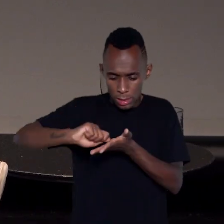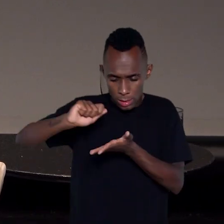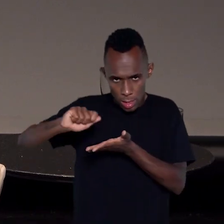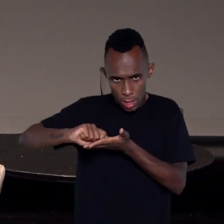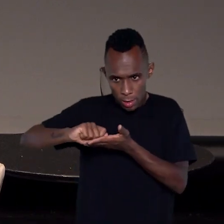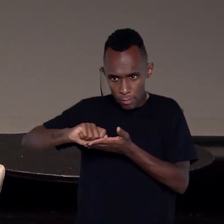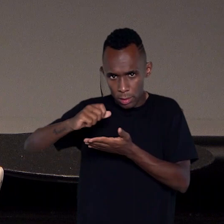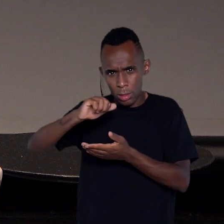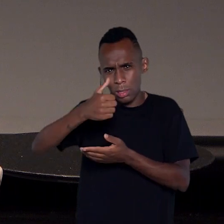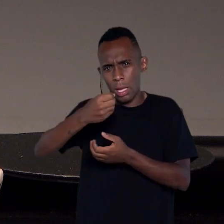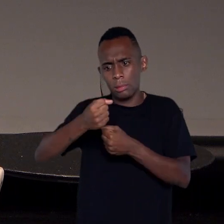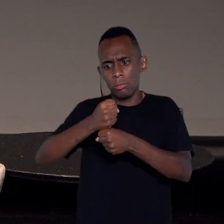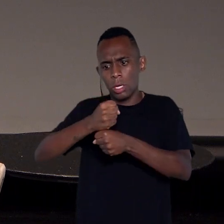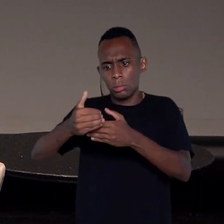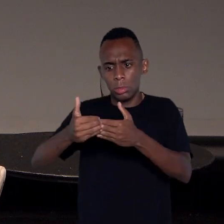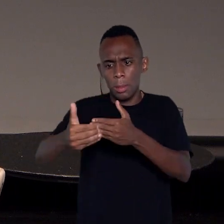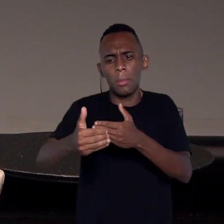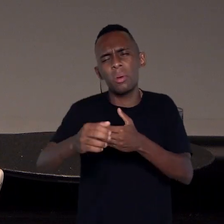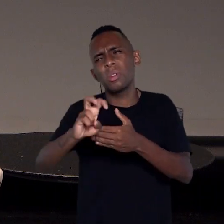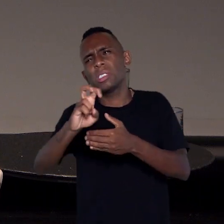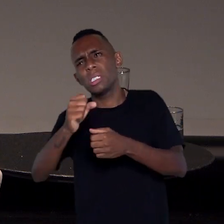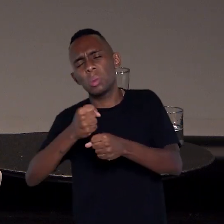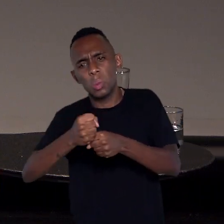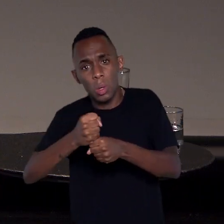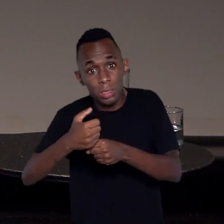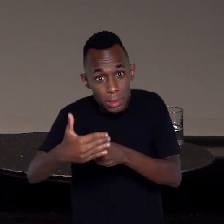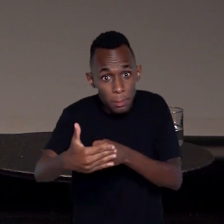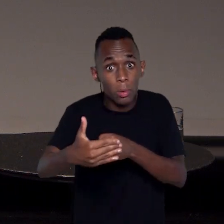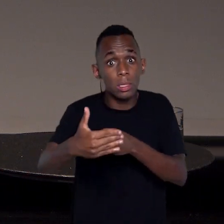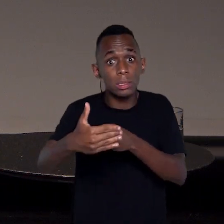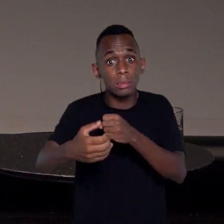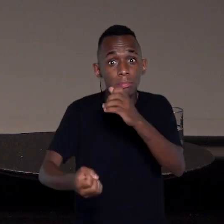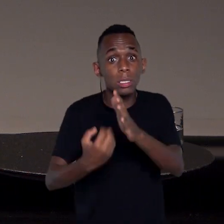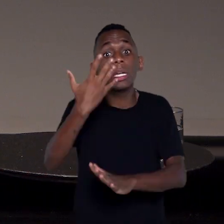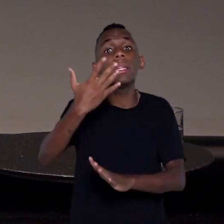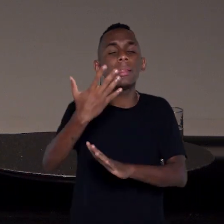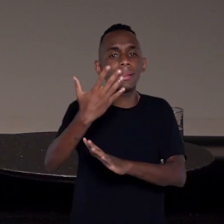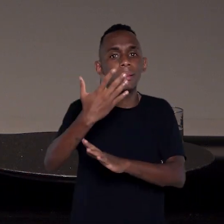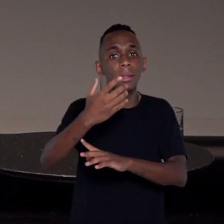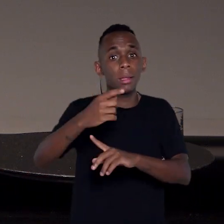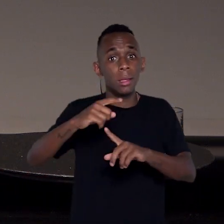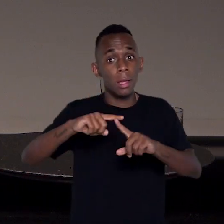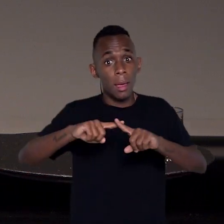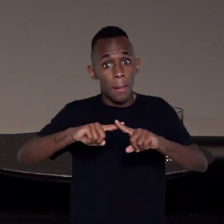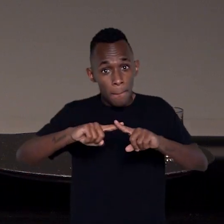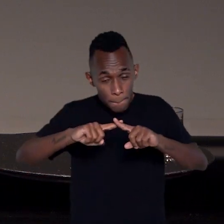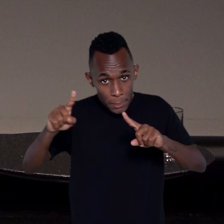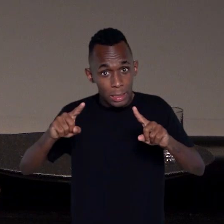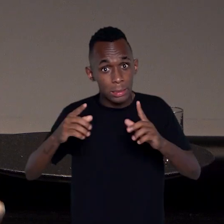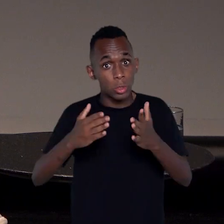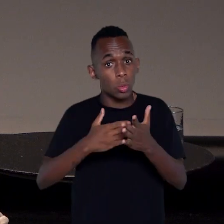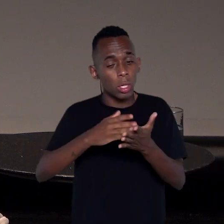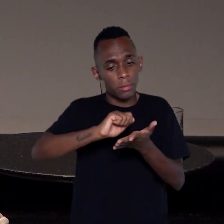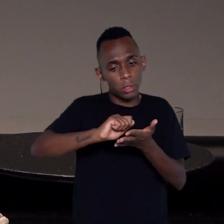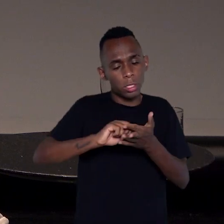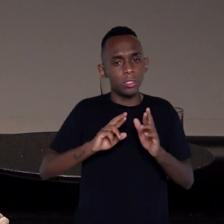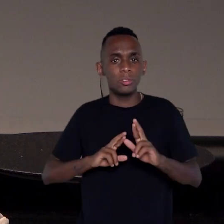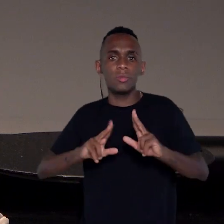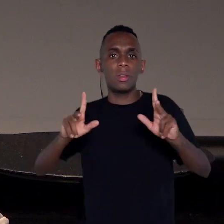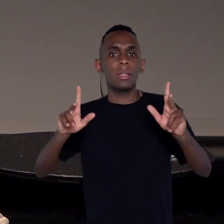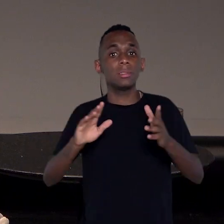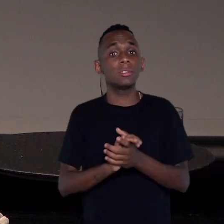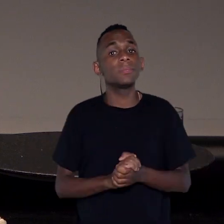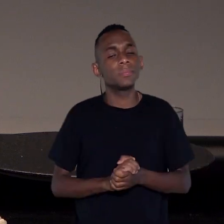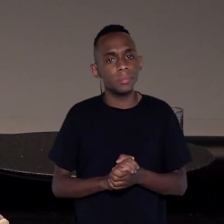10 anos depois lança, 5 anos depois lança. Então, existe uma distância, nesses 5 anos ela já fez 10 mil coisas, nem lembra da